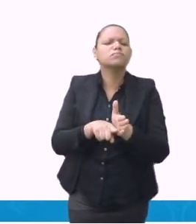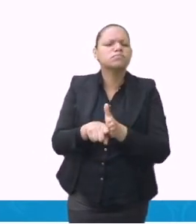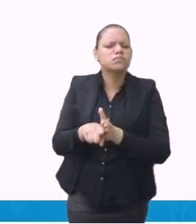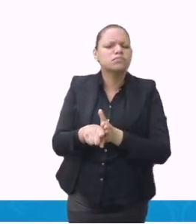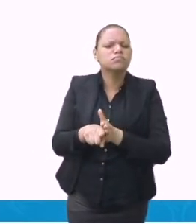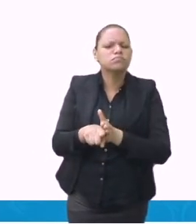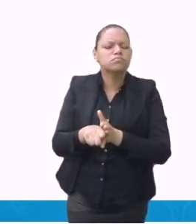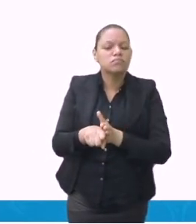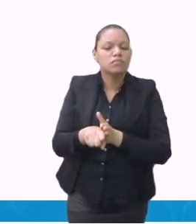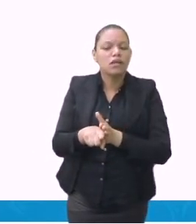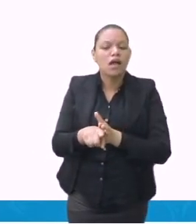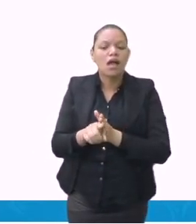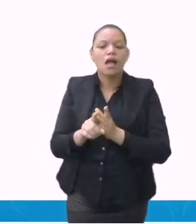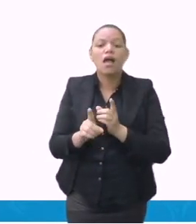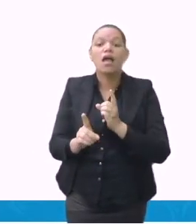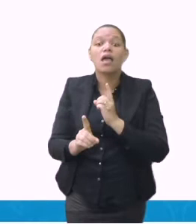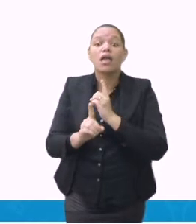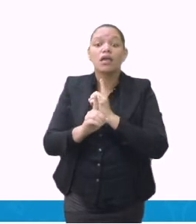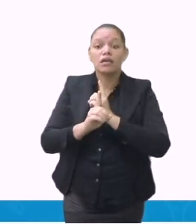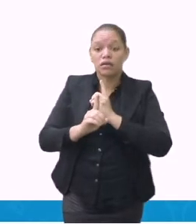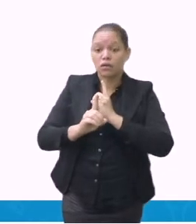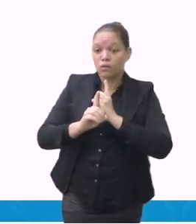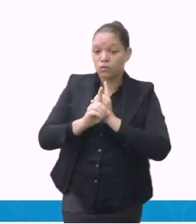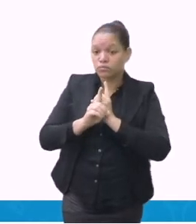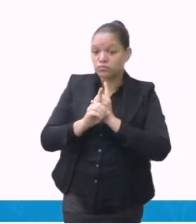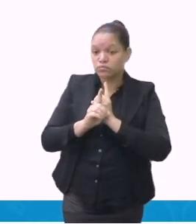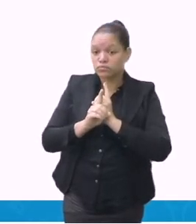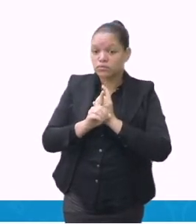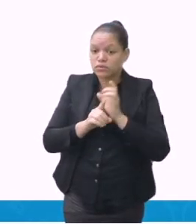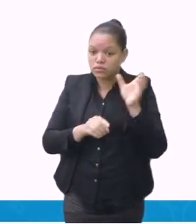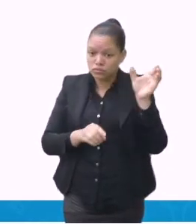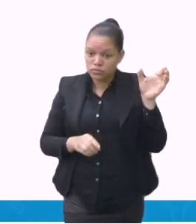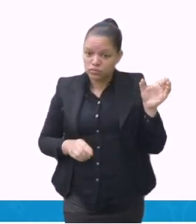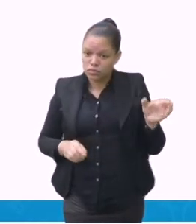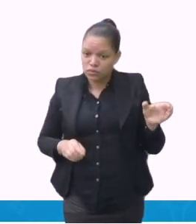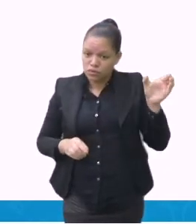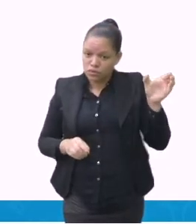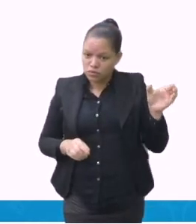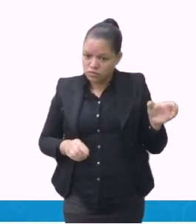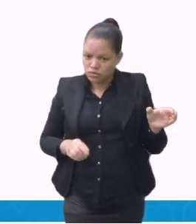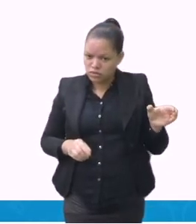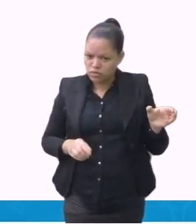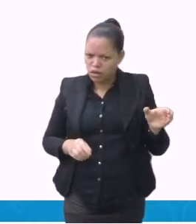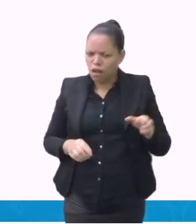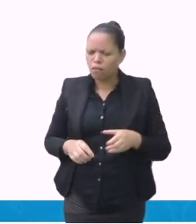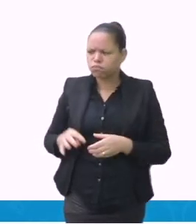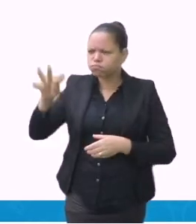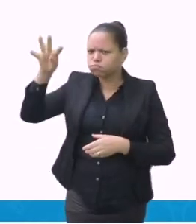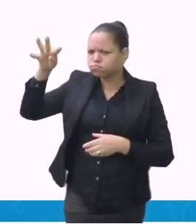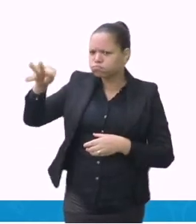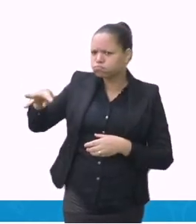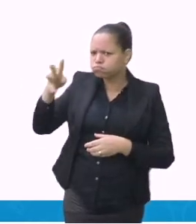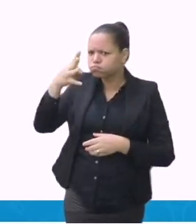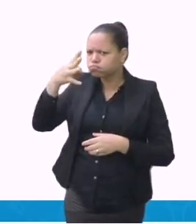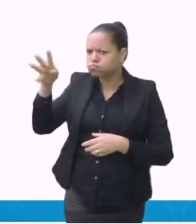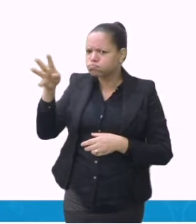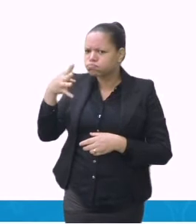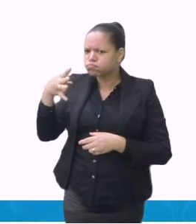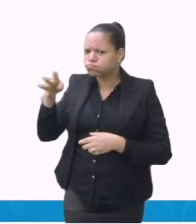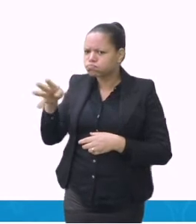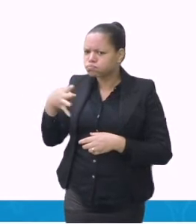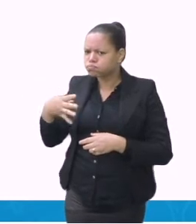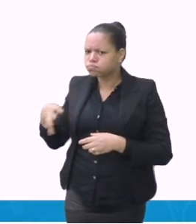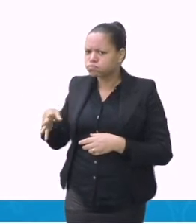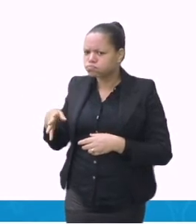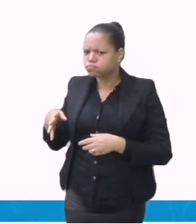fazendo é qual a localização dentro desta malha quadriculada do queijo? Ele